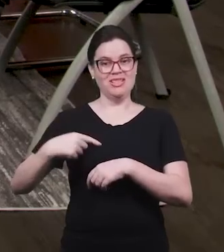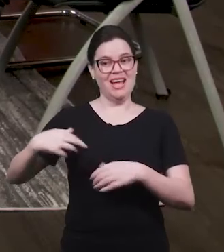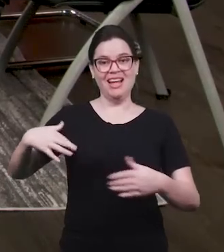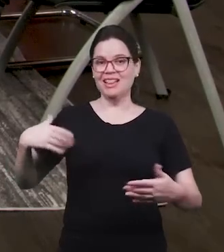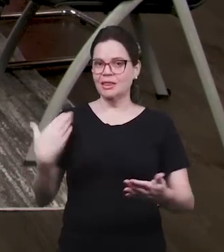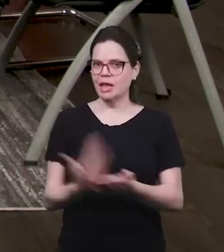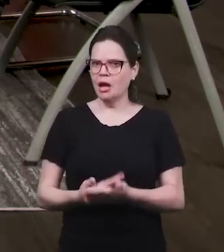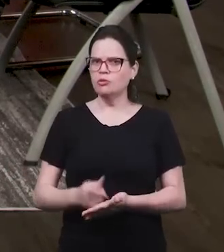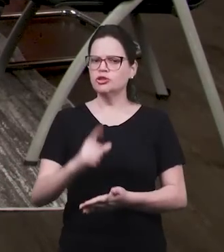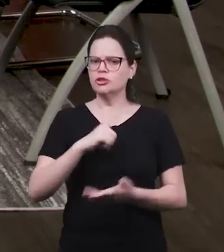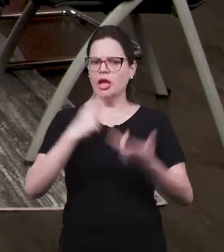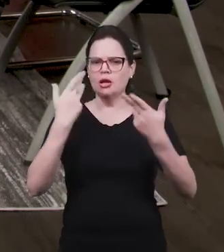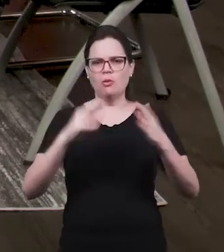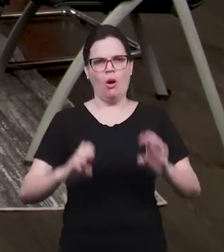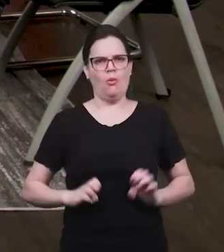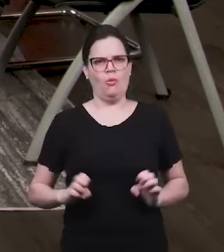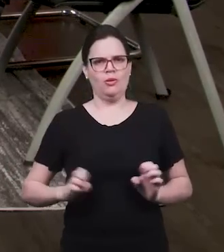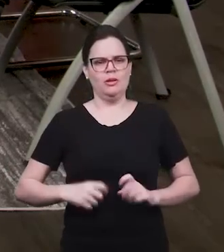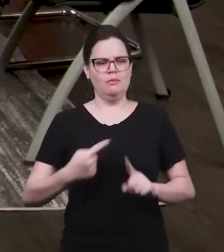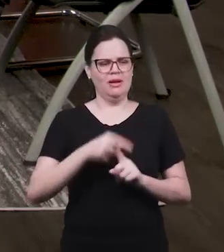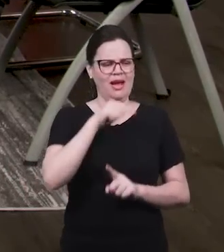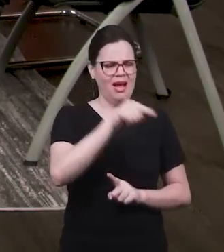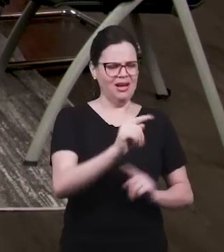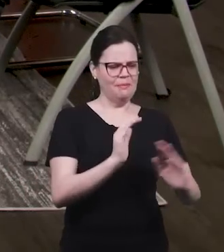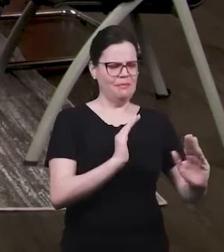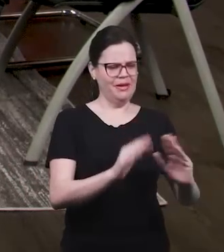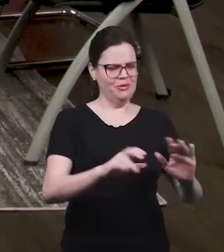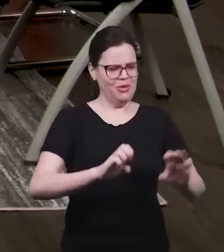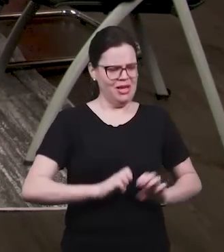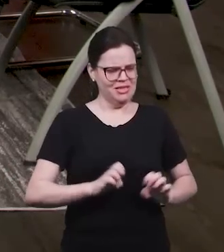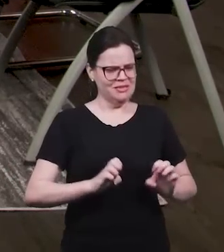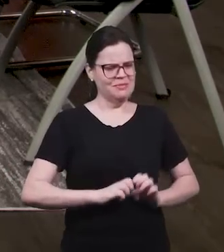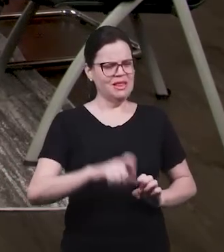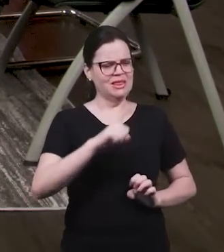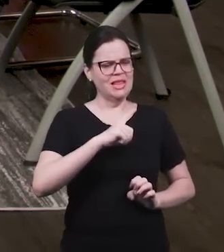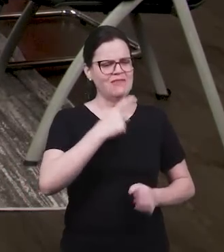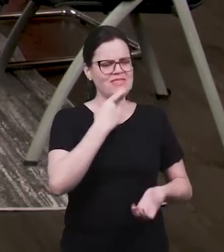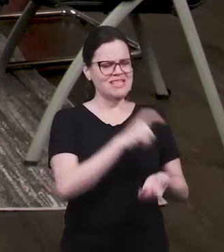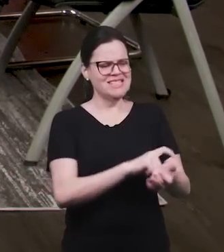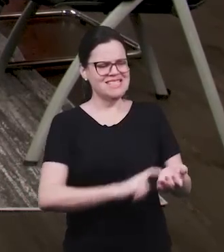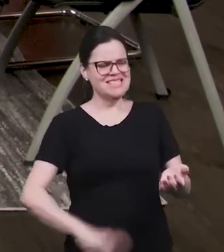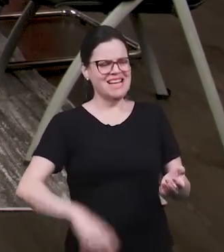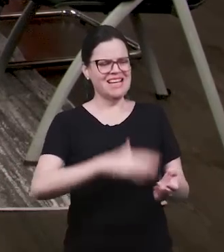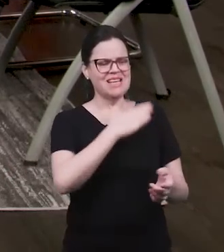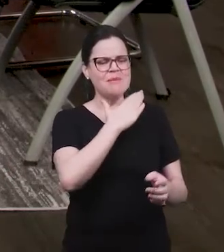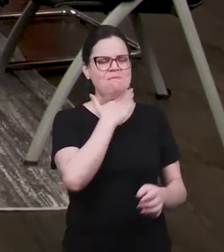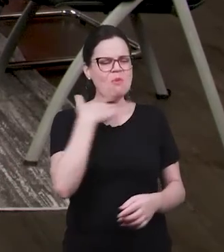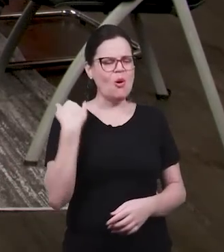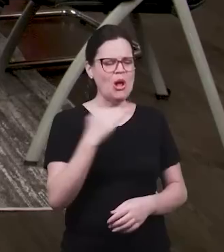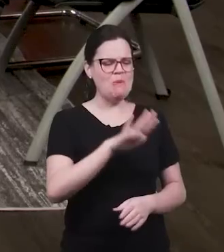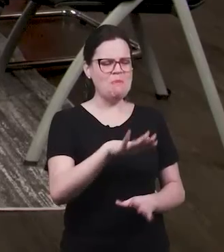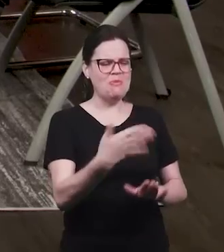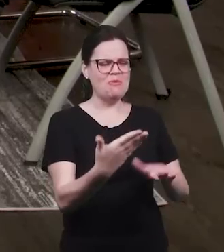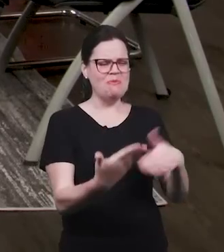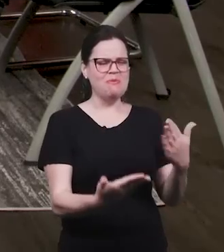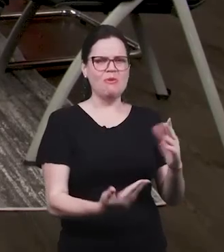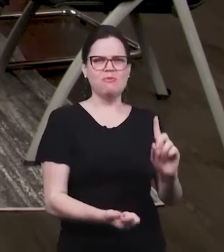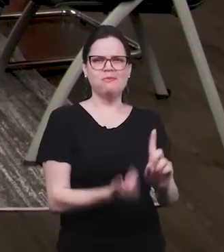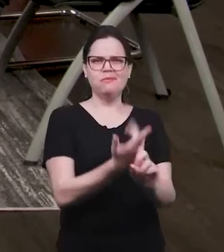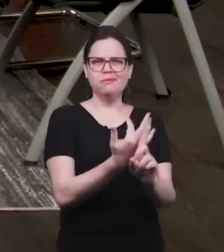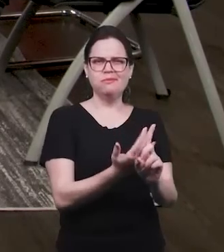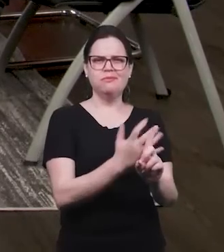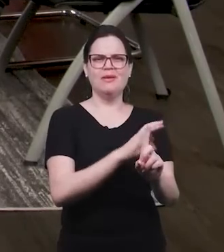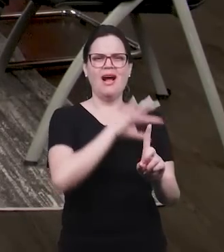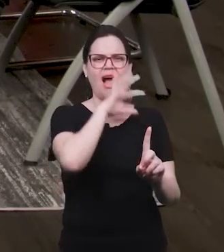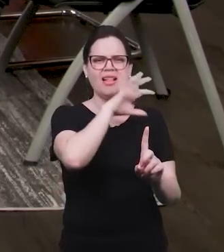o sangue que foi derramado, jogado nas arenas, nas cruzes, nas fogueiras, eles são parte da